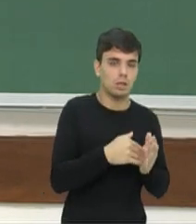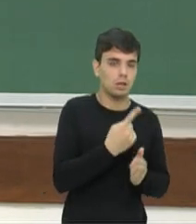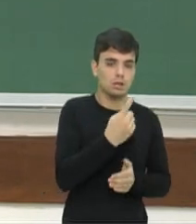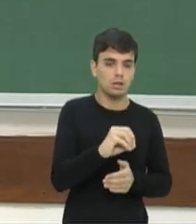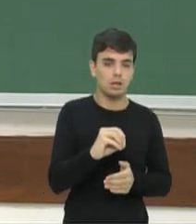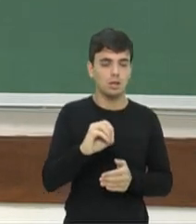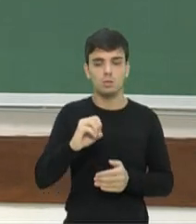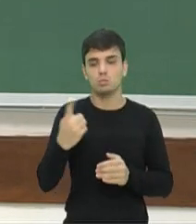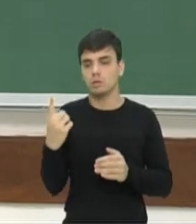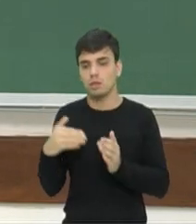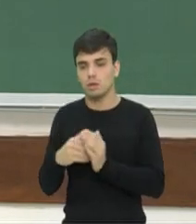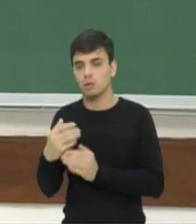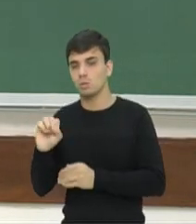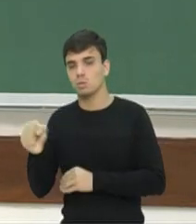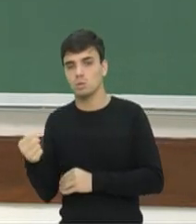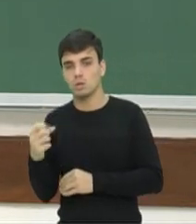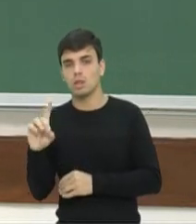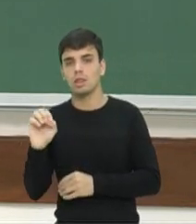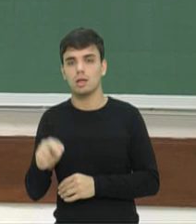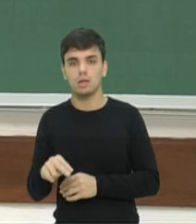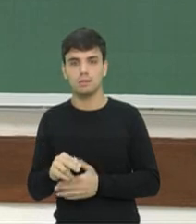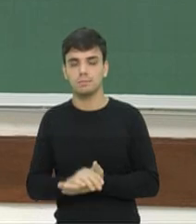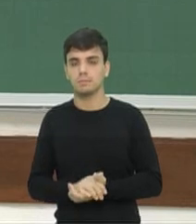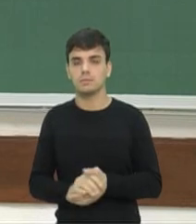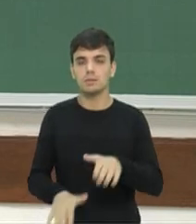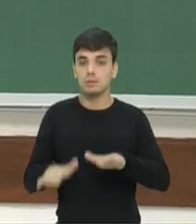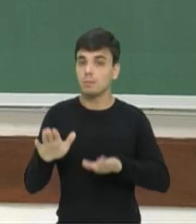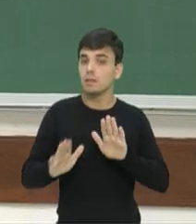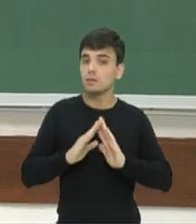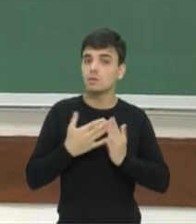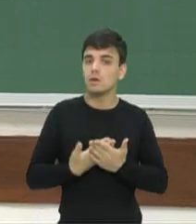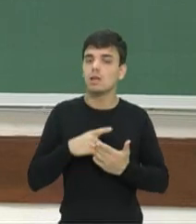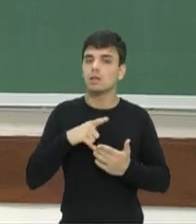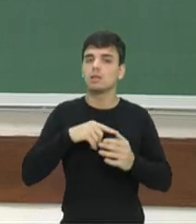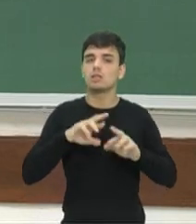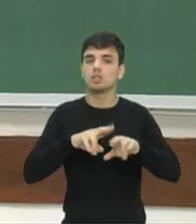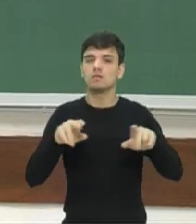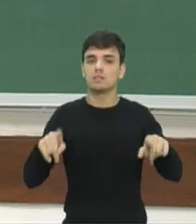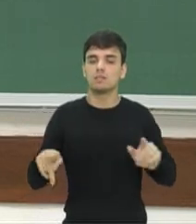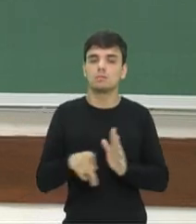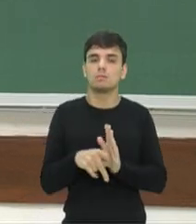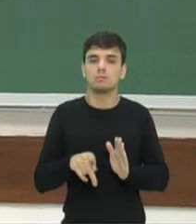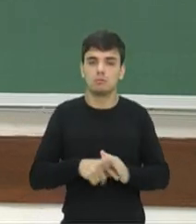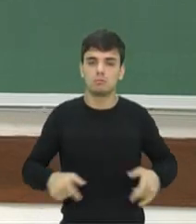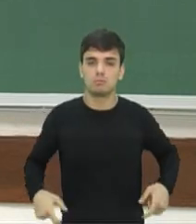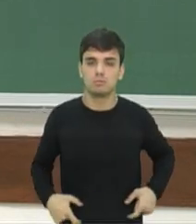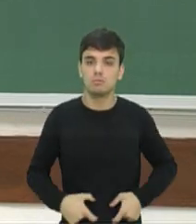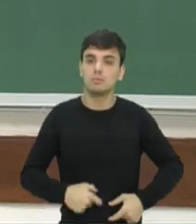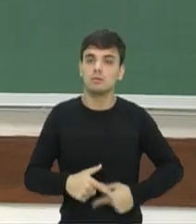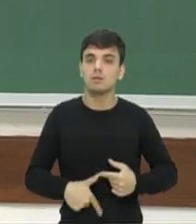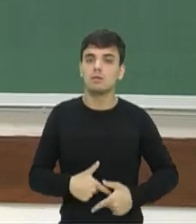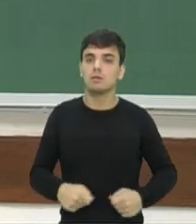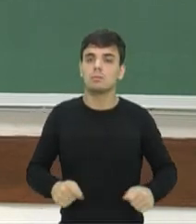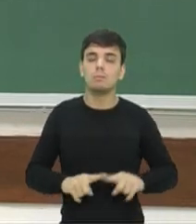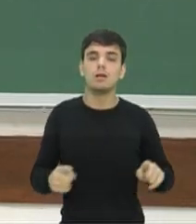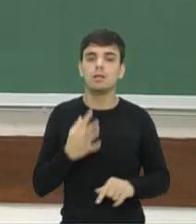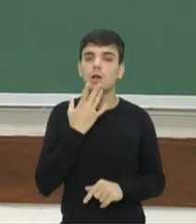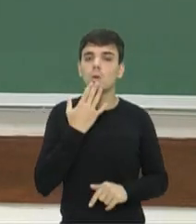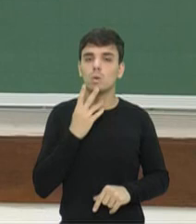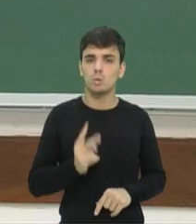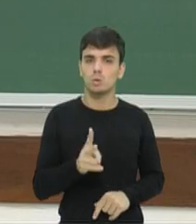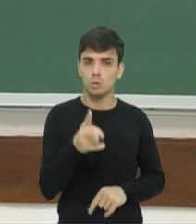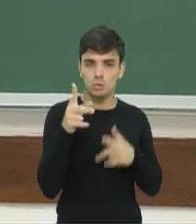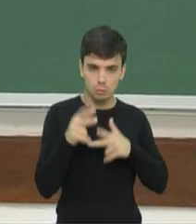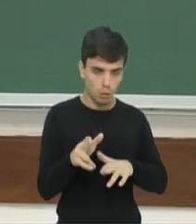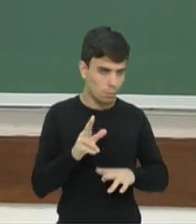até o décimo Dan, né? Então cada uma dessas escolas tem diferenciações nas suas faixas, né? Mas as cores permanecem praticamente